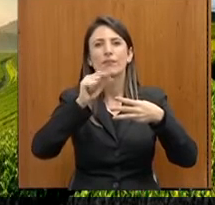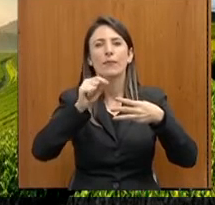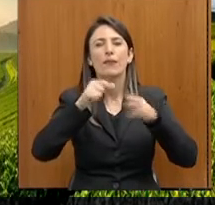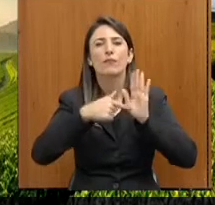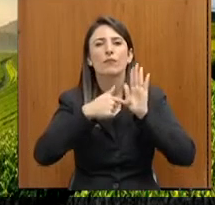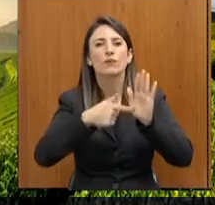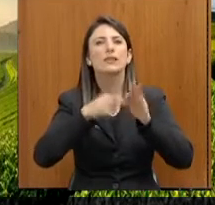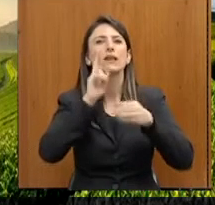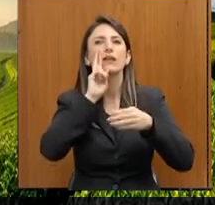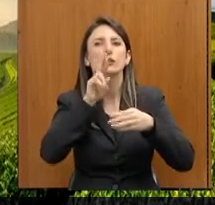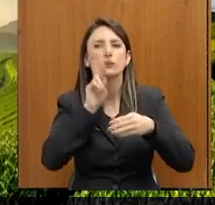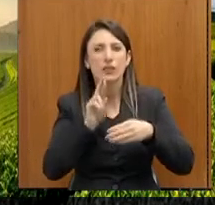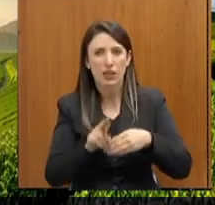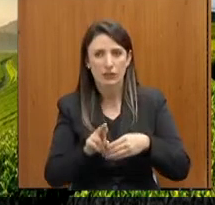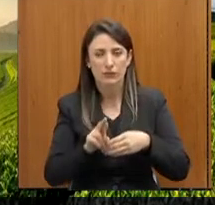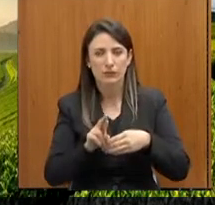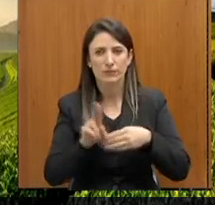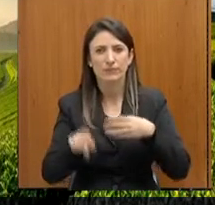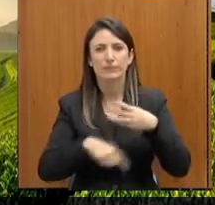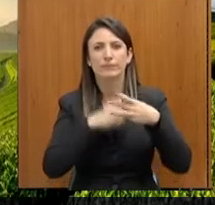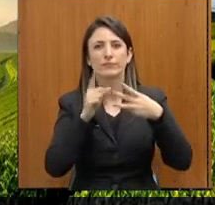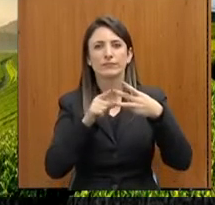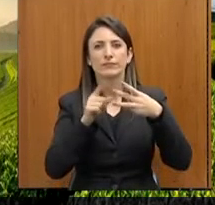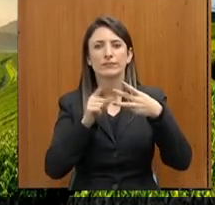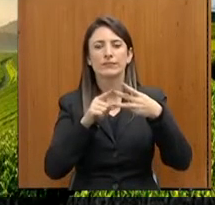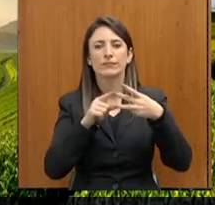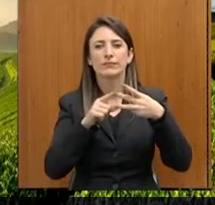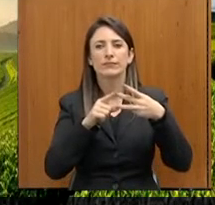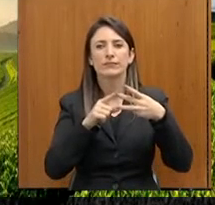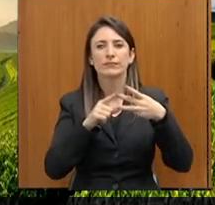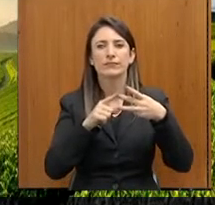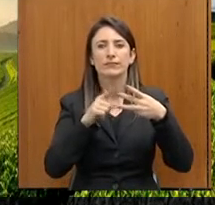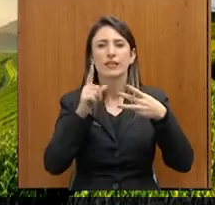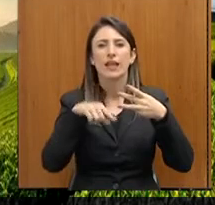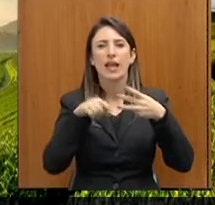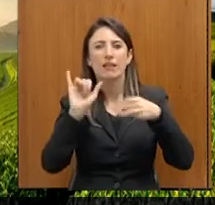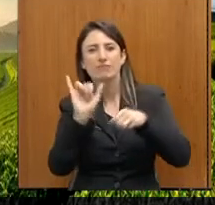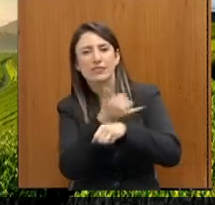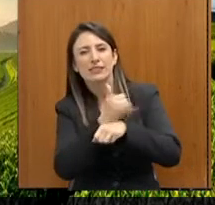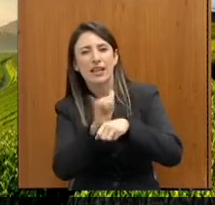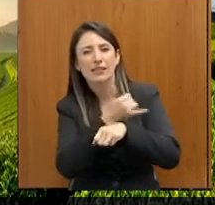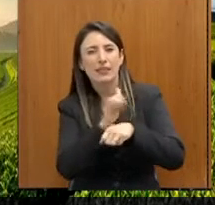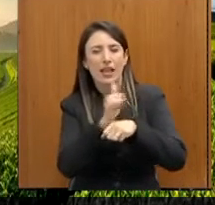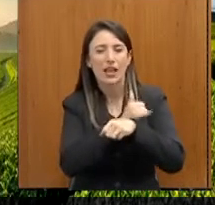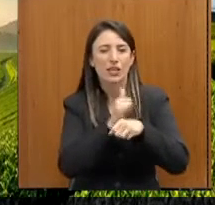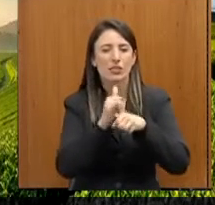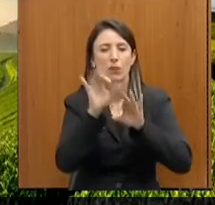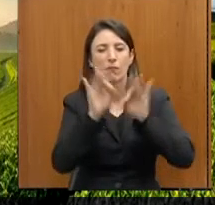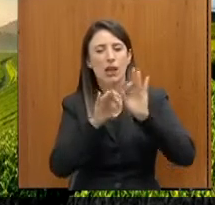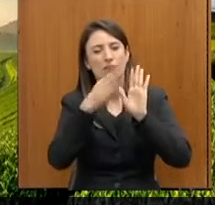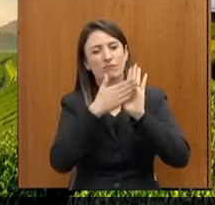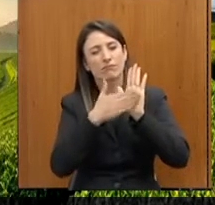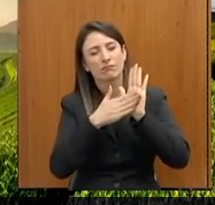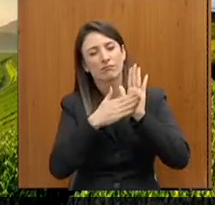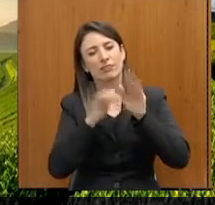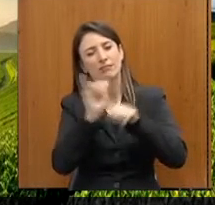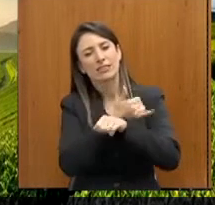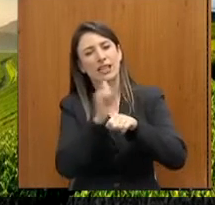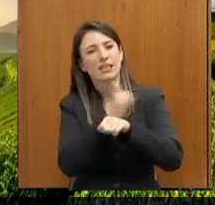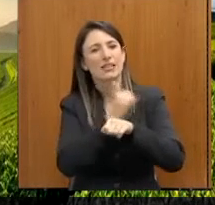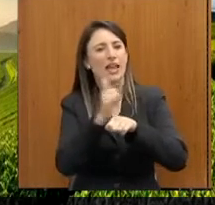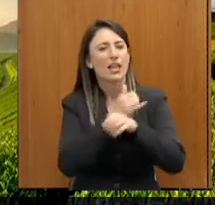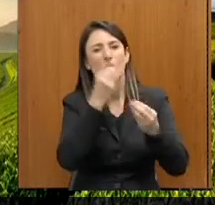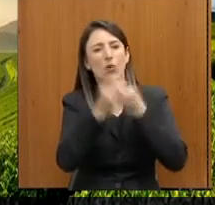resultados é a segunda parte é uma parte de estratégia Qual é a nossa visão para os